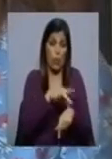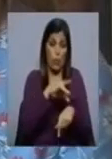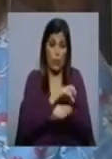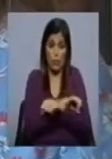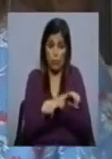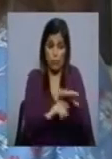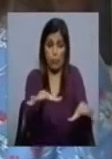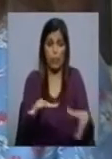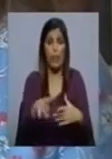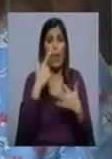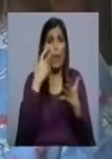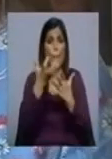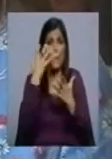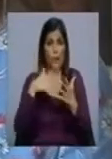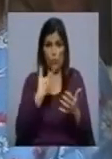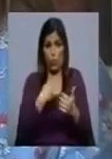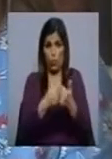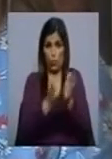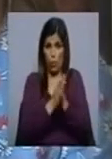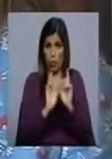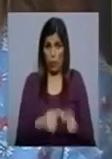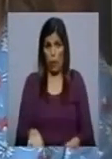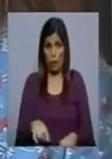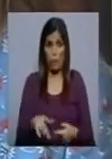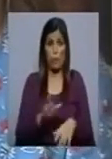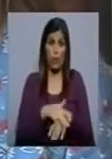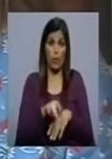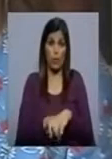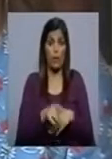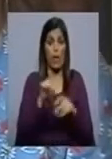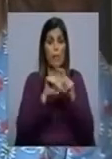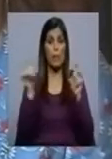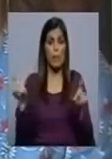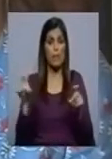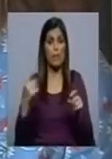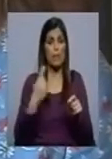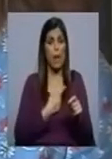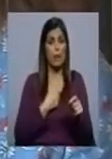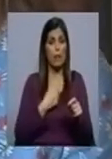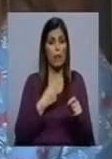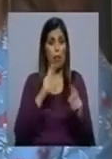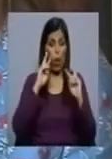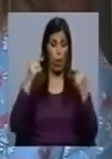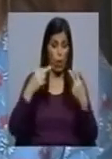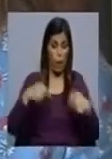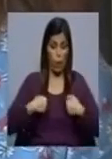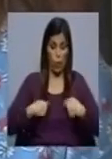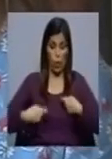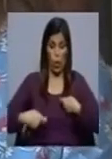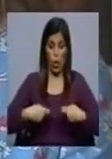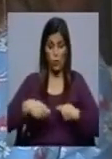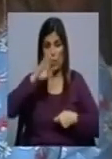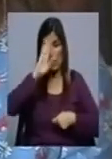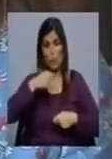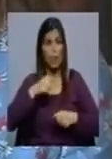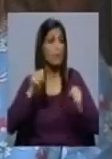que tenho impacto a nível mundial a razão pela qual as empresas vão ter que olhar para o seu negócio identificar